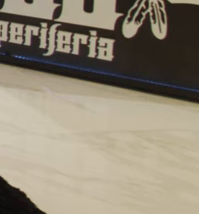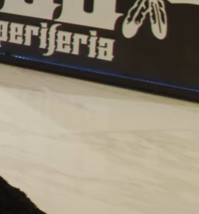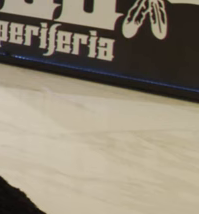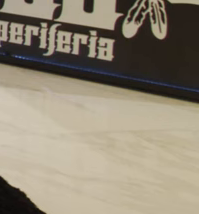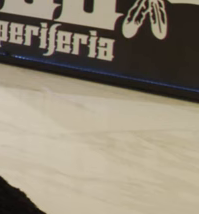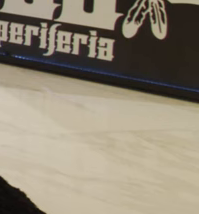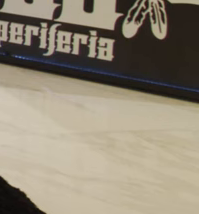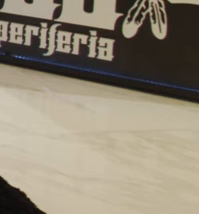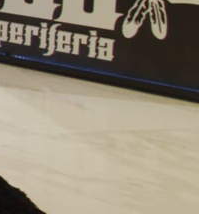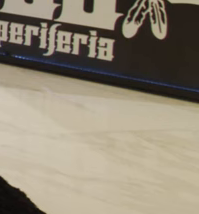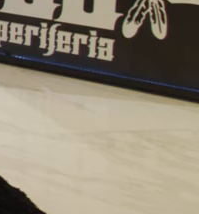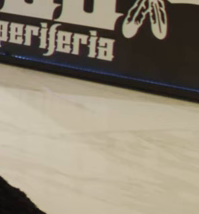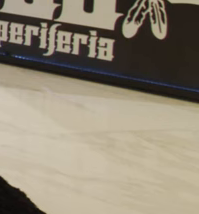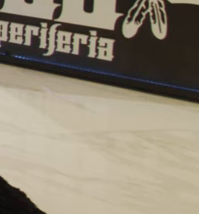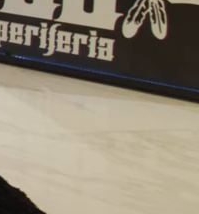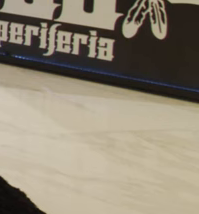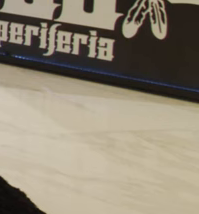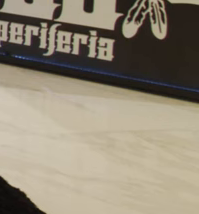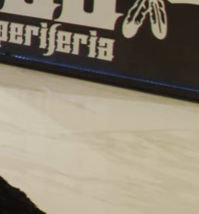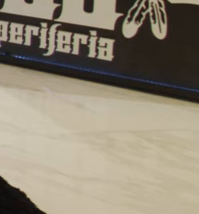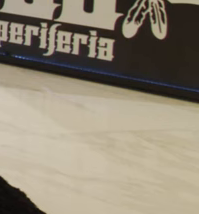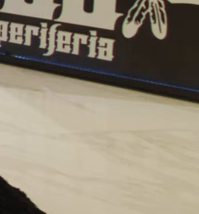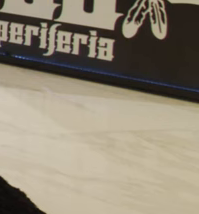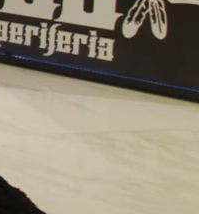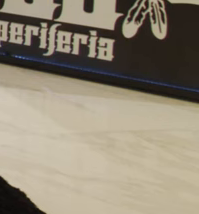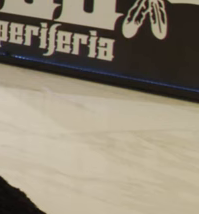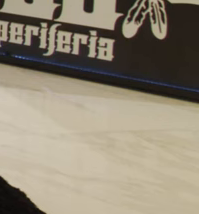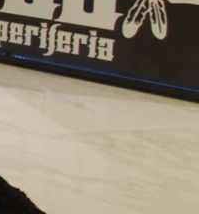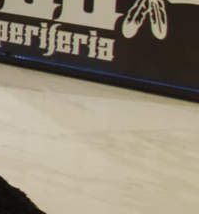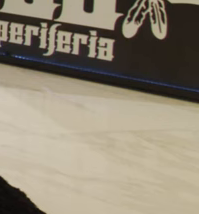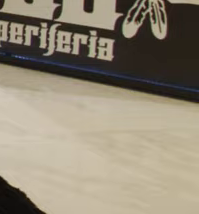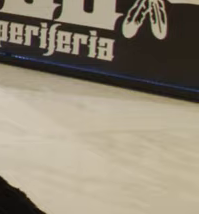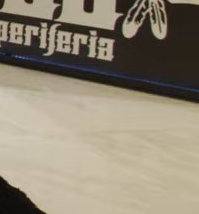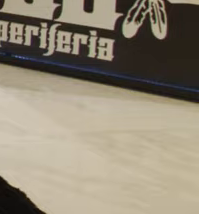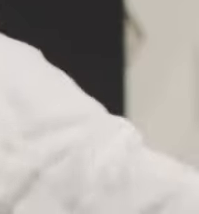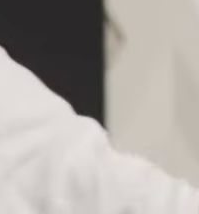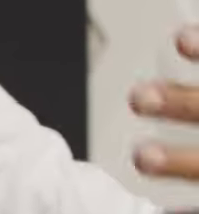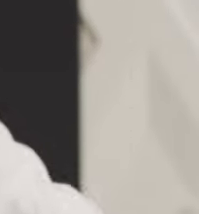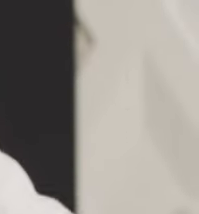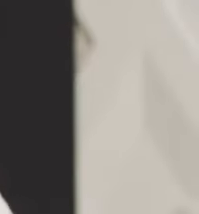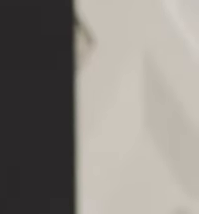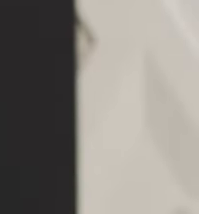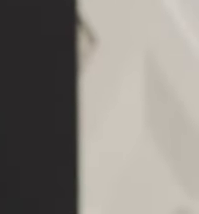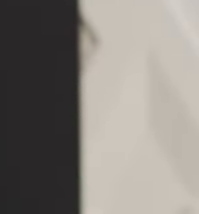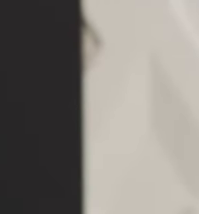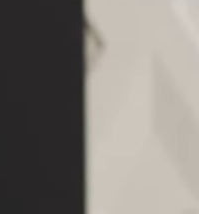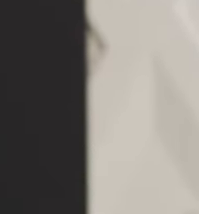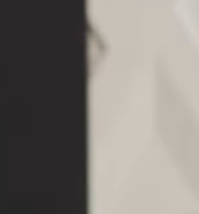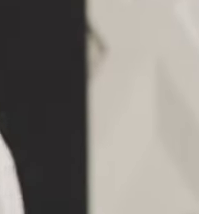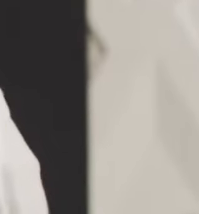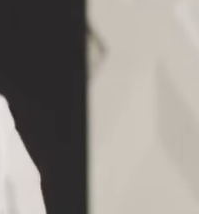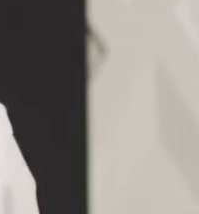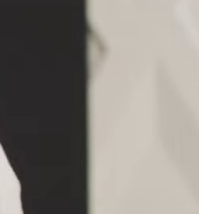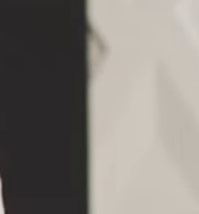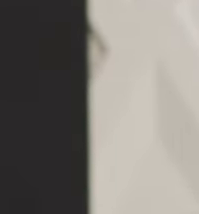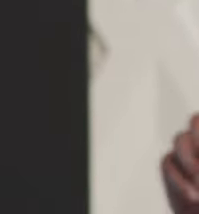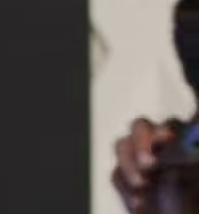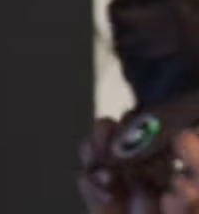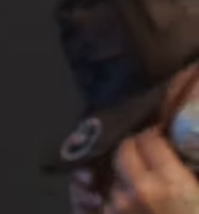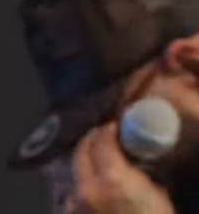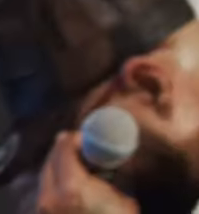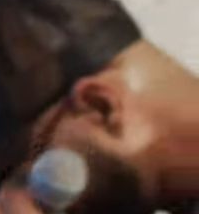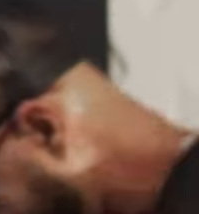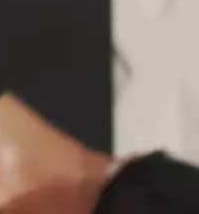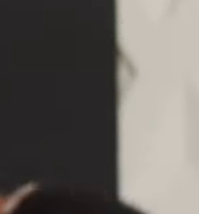Tribo da Periferia. É, poder mostrar pra vocês o nosso trabalho de uma forma bem diferente, assim, que até pra gente mesmo